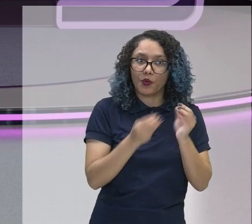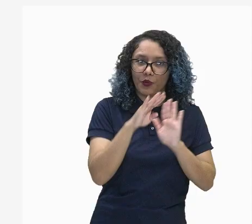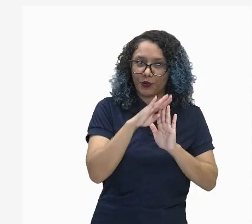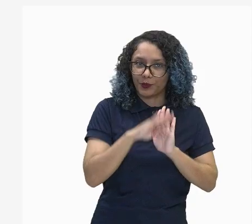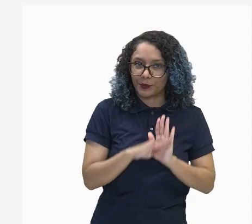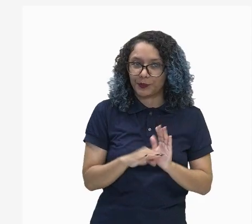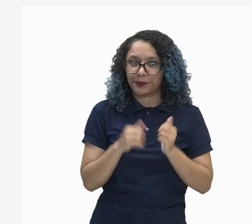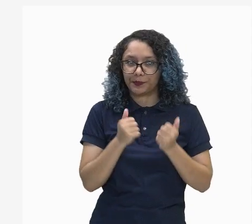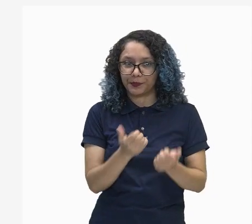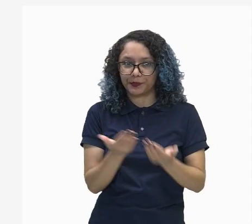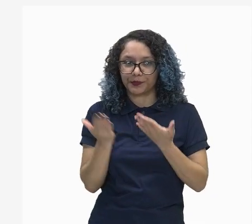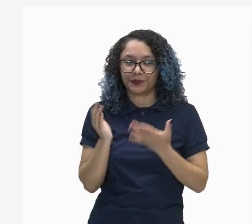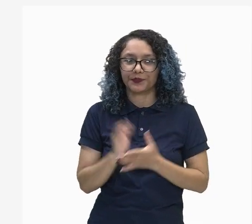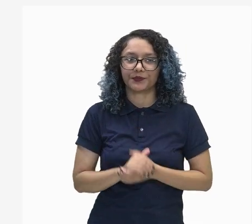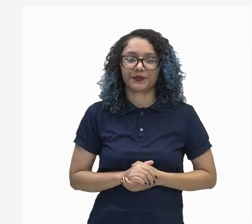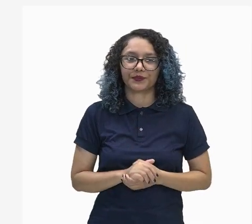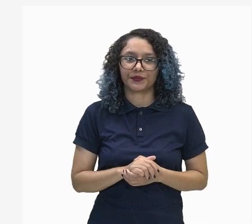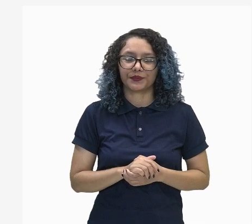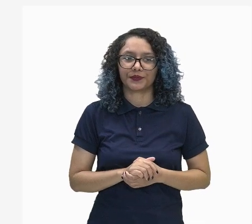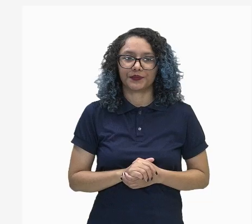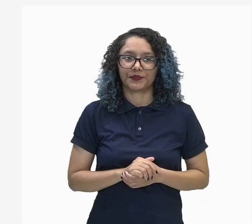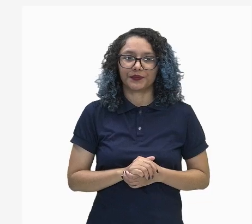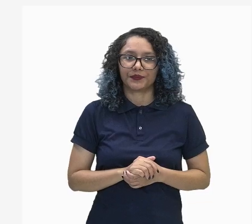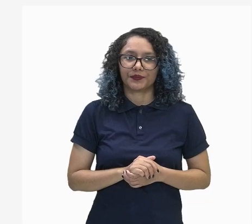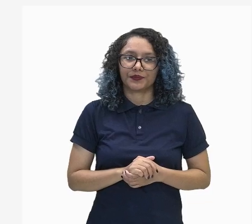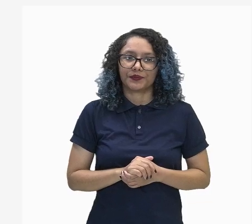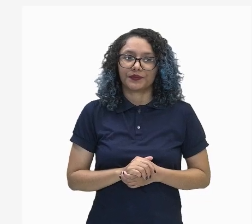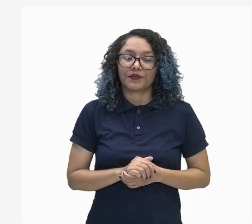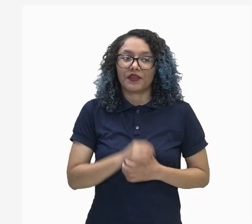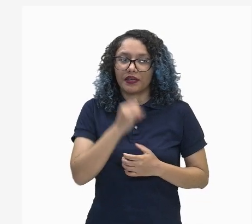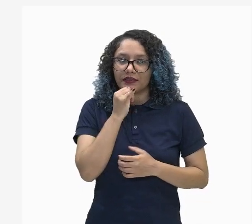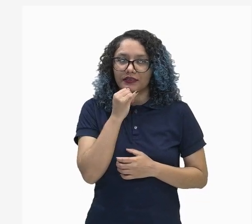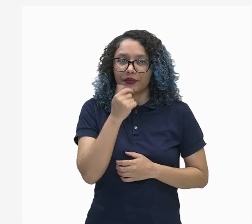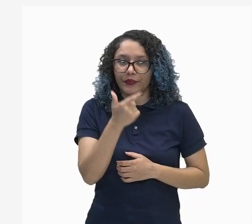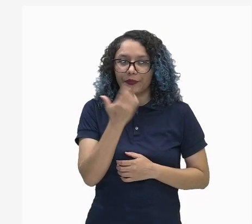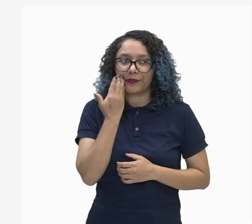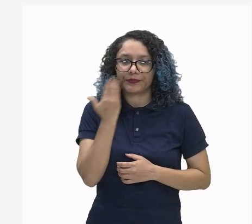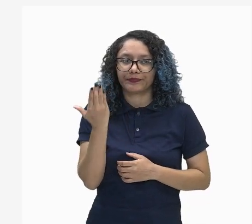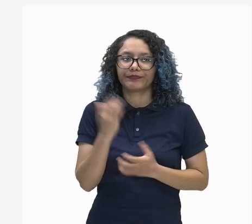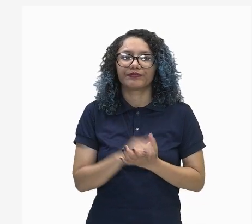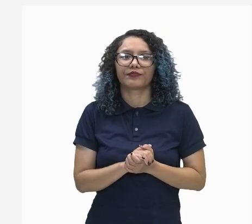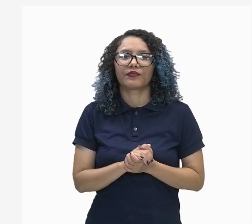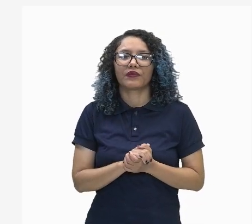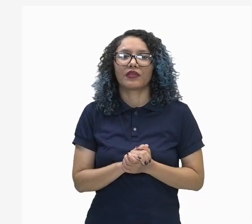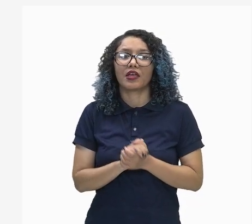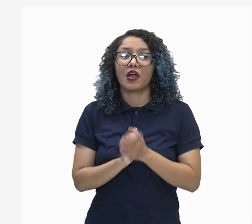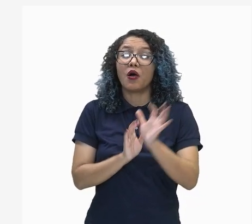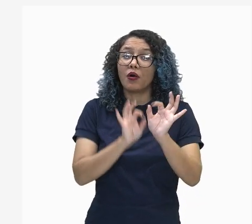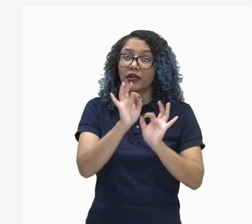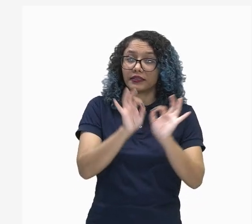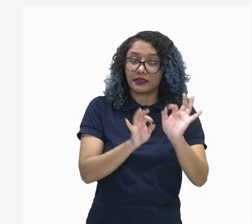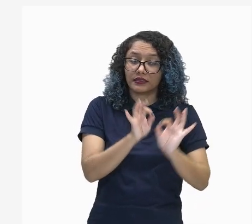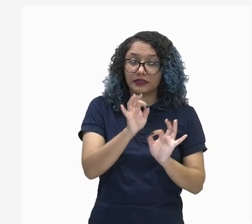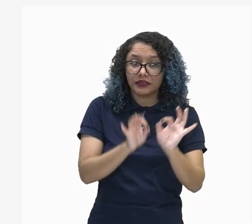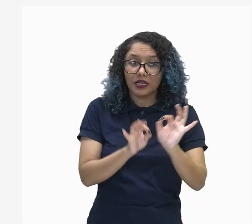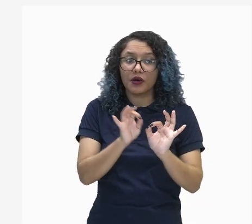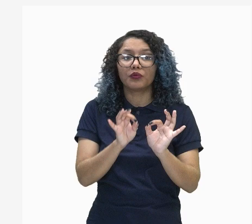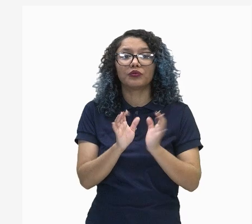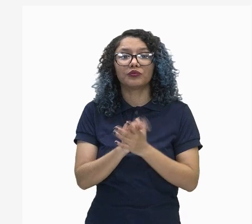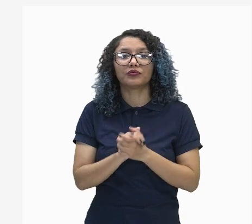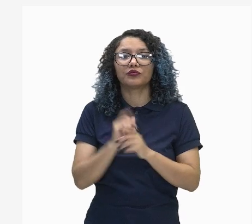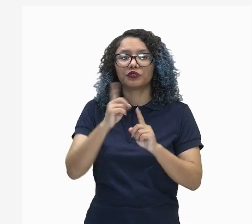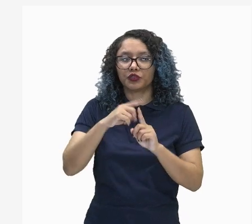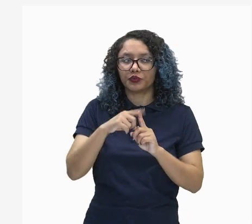certo? Vamos à nossa cartela? Nós temos aí no exemplo 2 a distribuição da força de trabalho por setor em